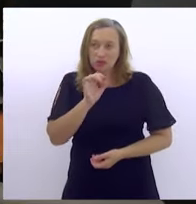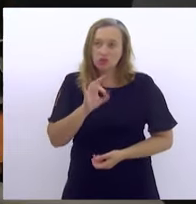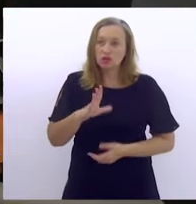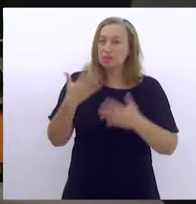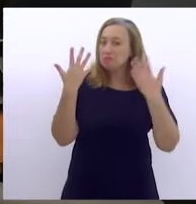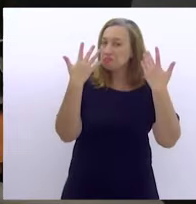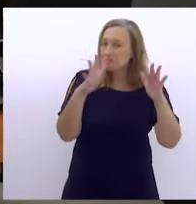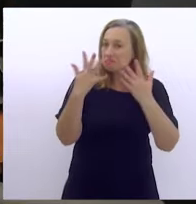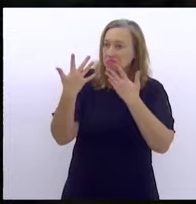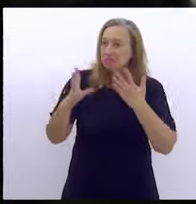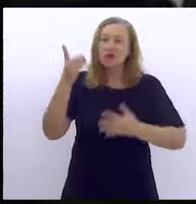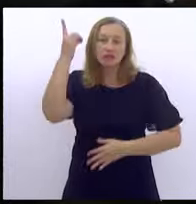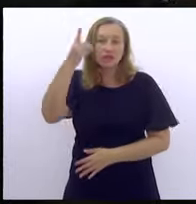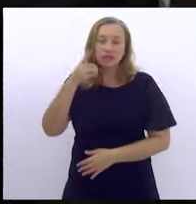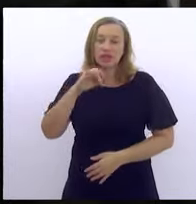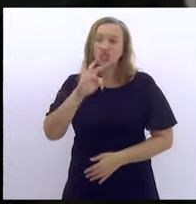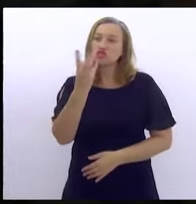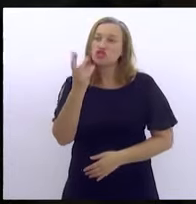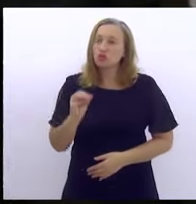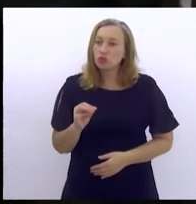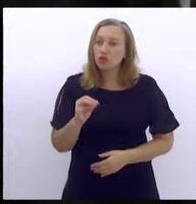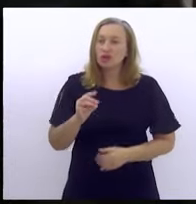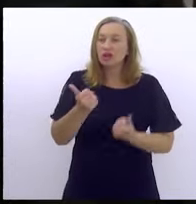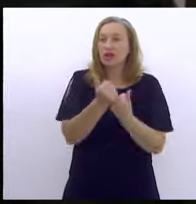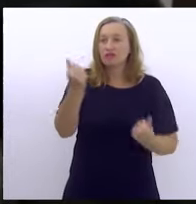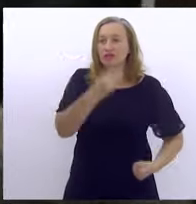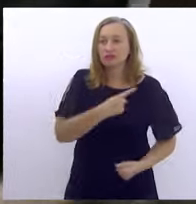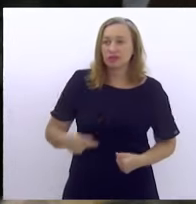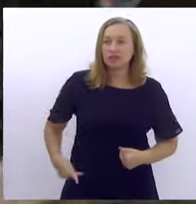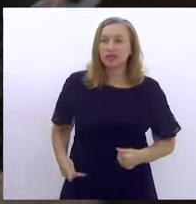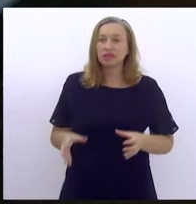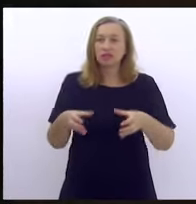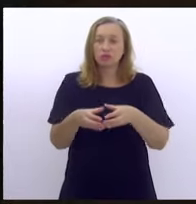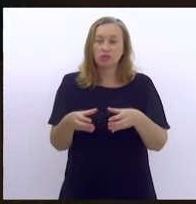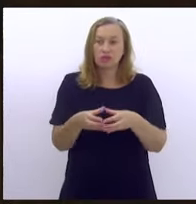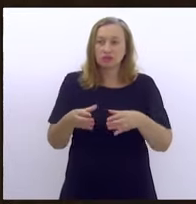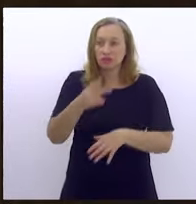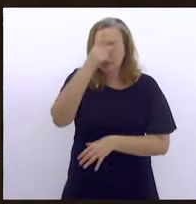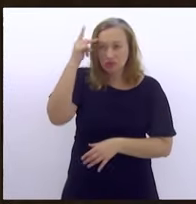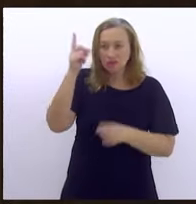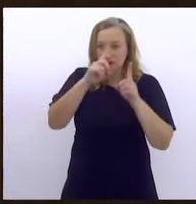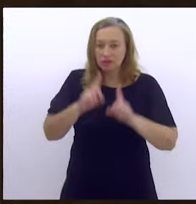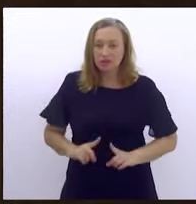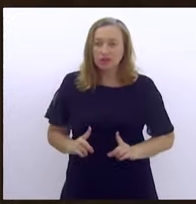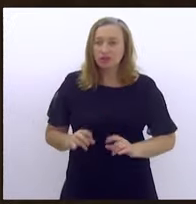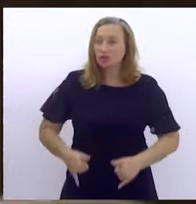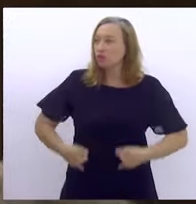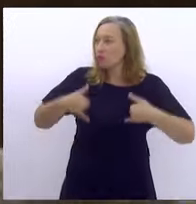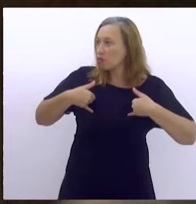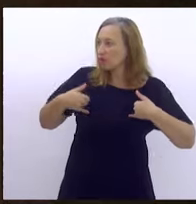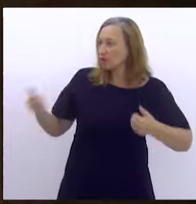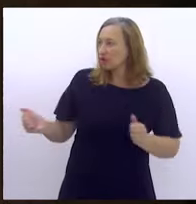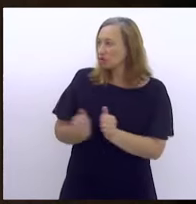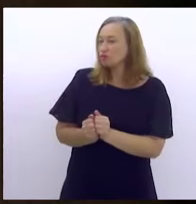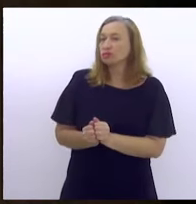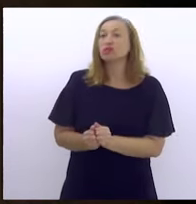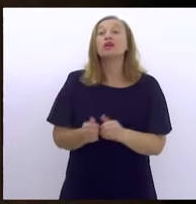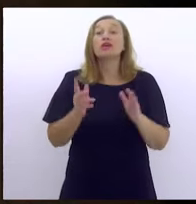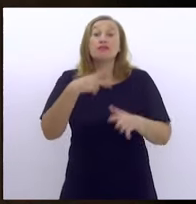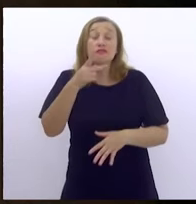para parabenizar o deputado Júlio Rocha, que é vice-presidente da Comissão da Pessoa com Deficiência, que eu tenho a honra de presidir, e dizer